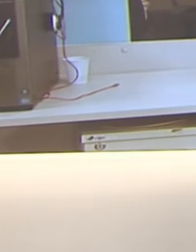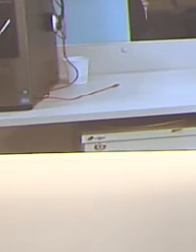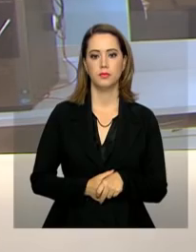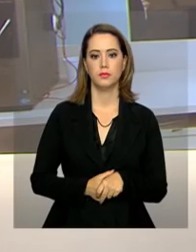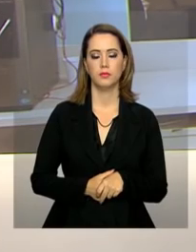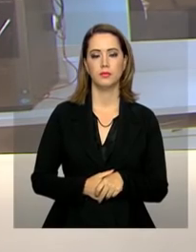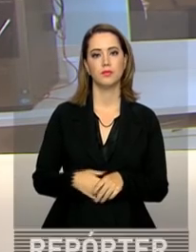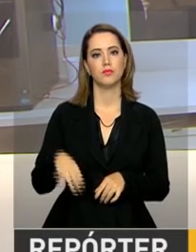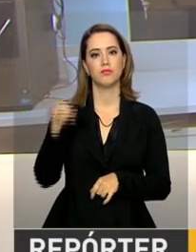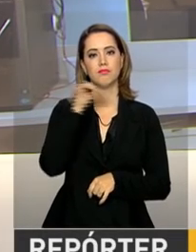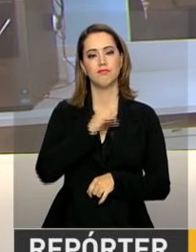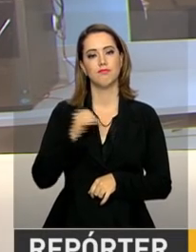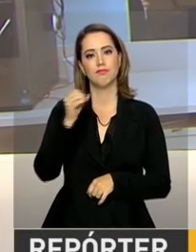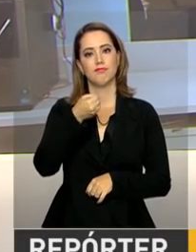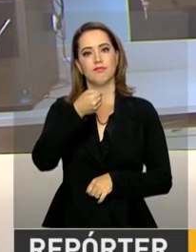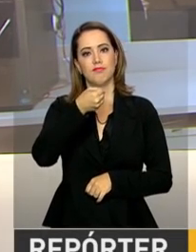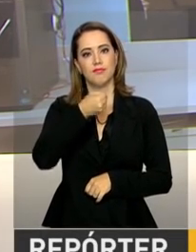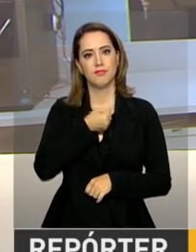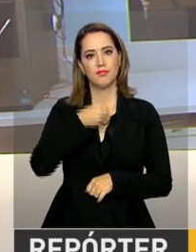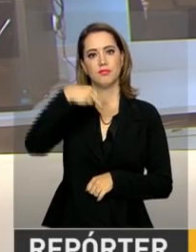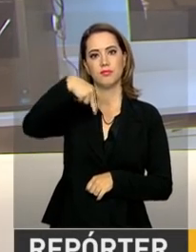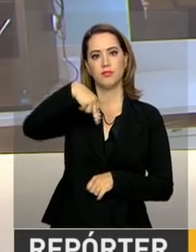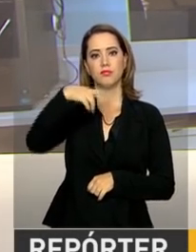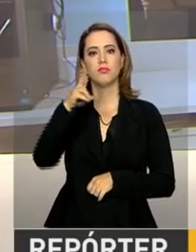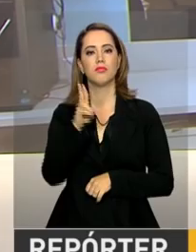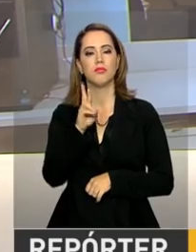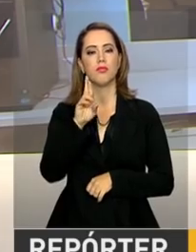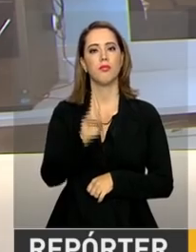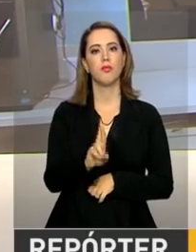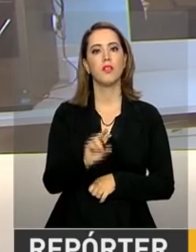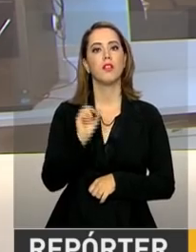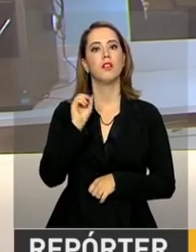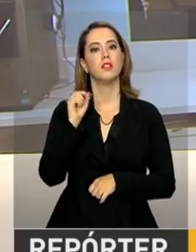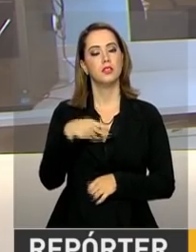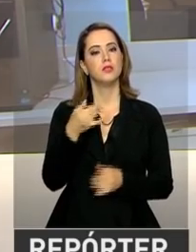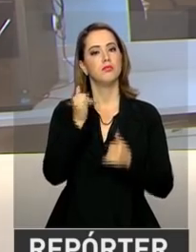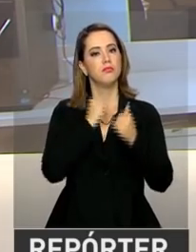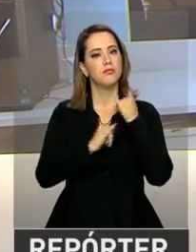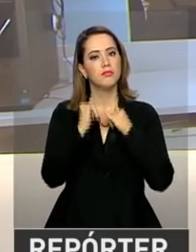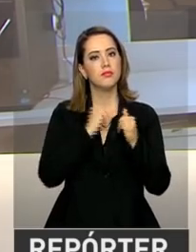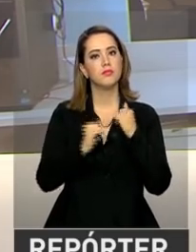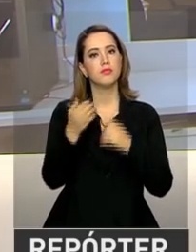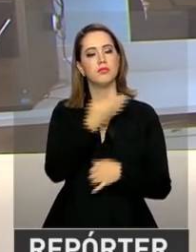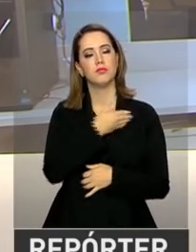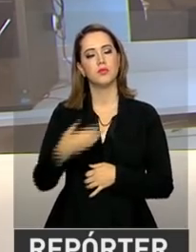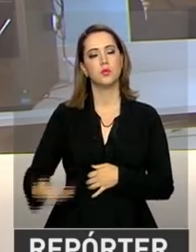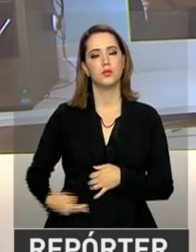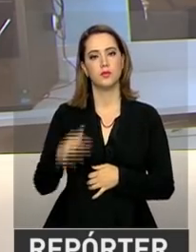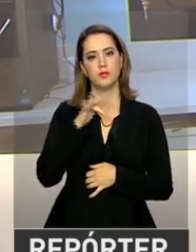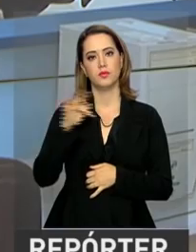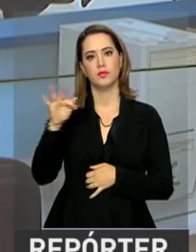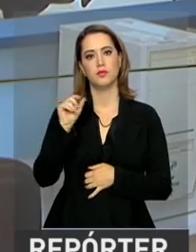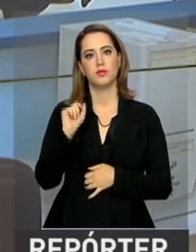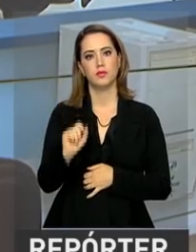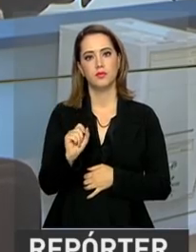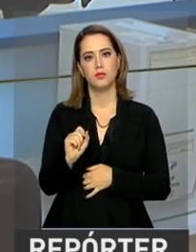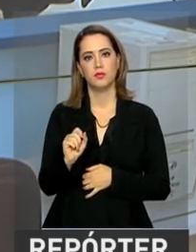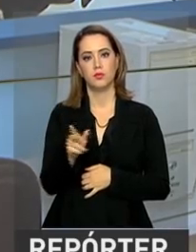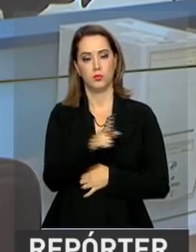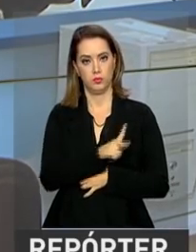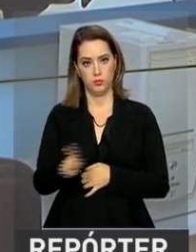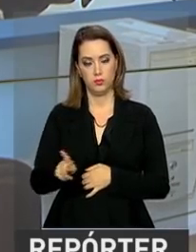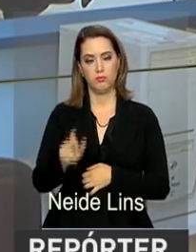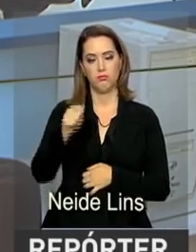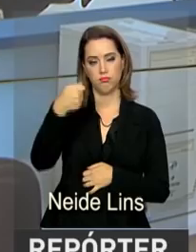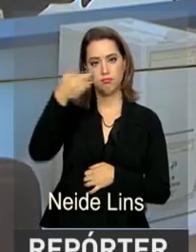Olá, estamos de volta com mais uma edição do repórter NBR e as notícias do governo federal. O presidente em